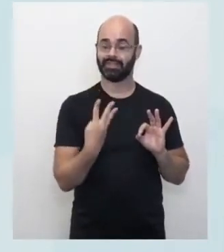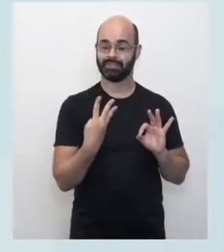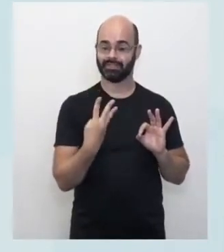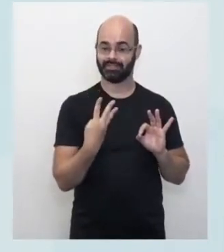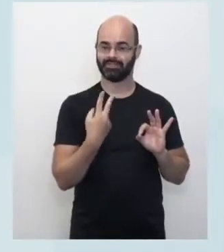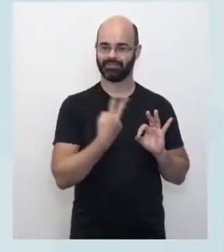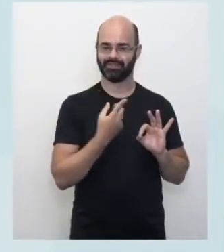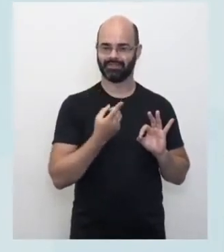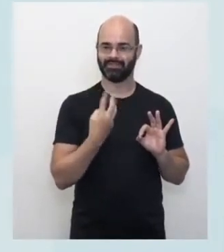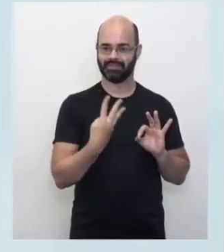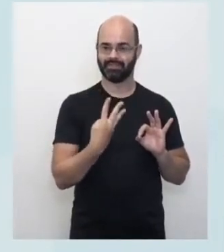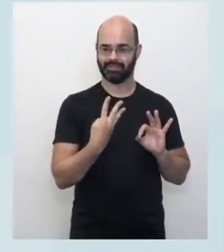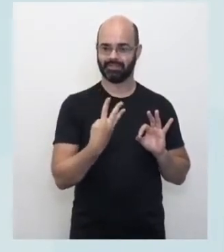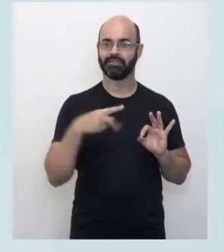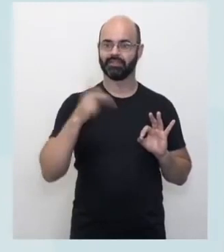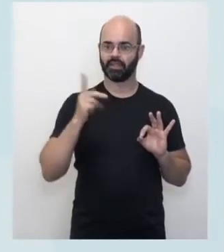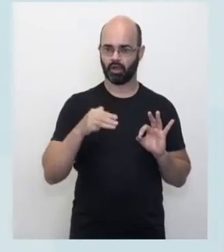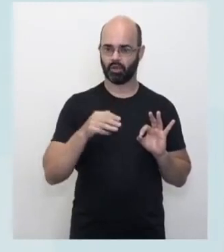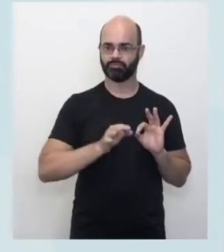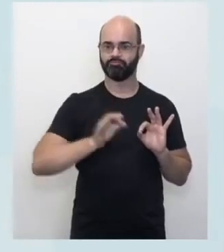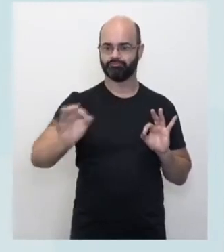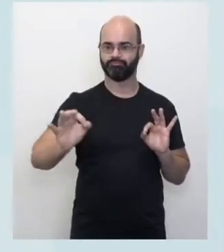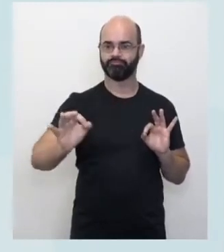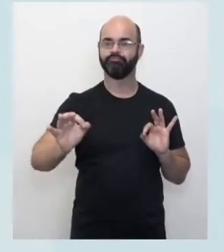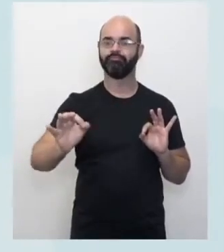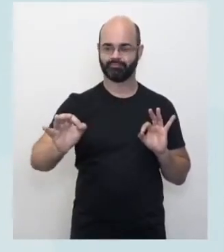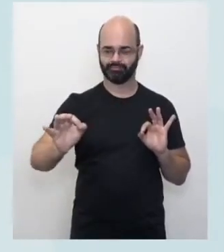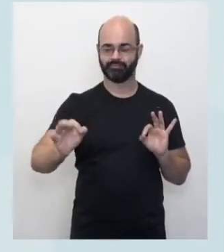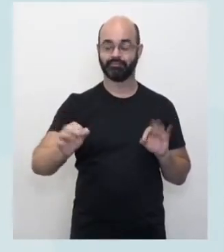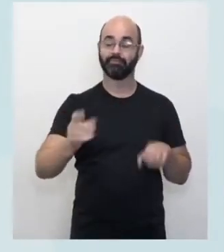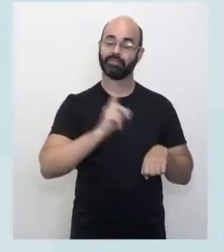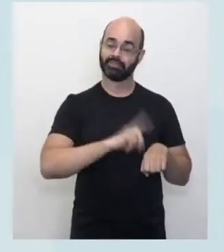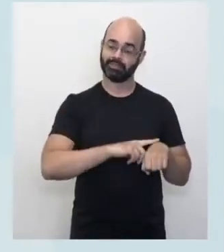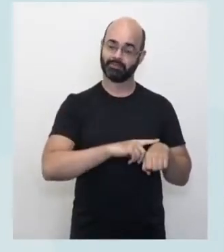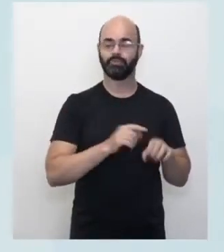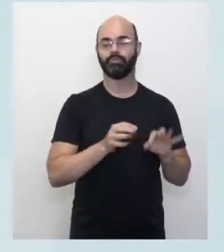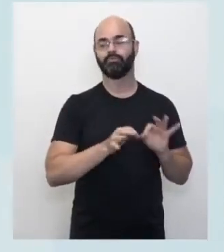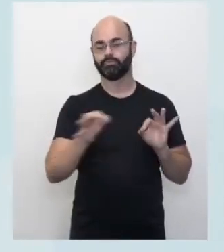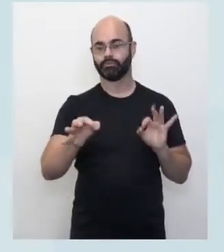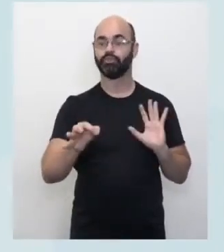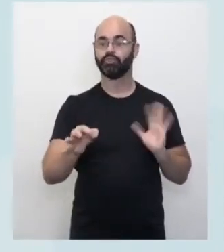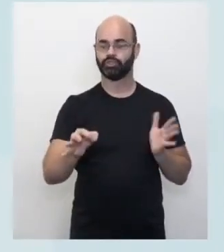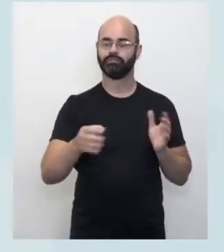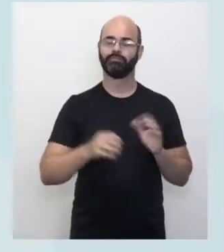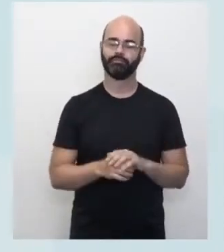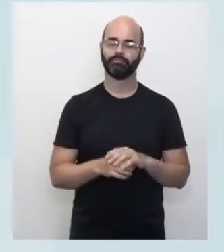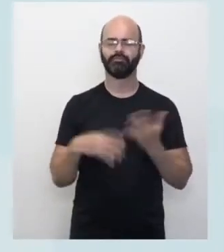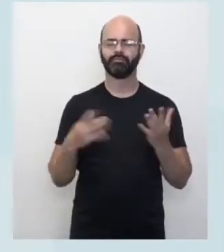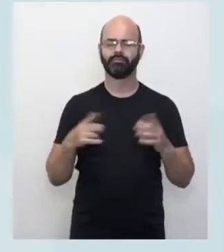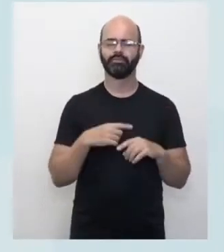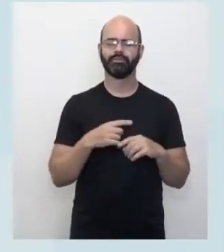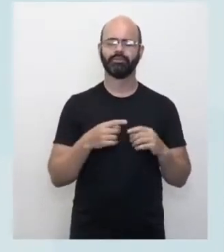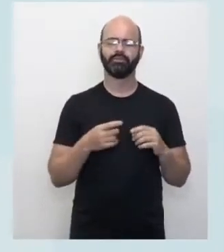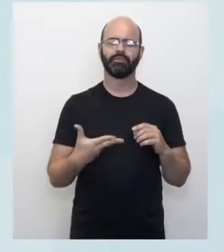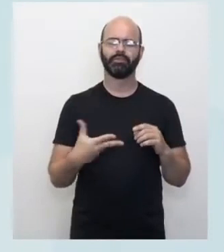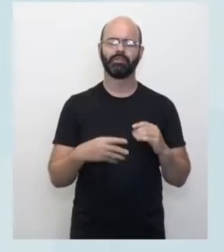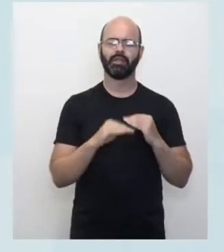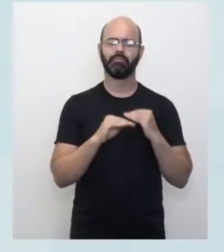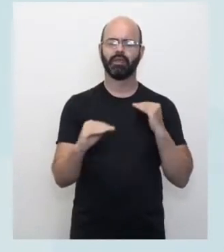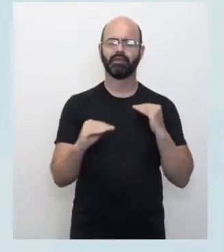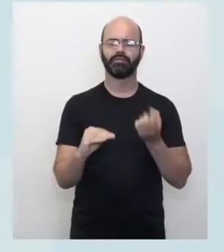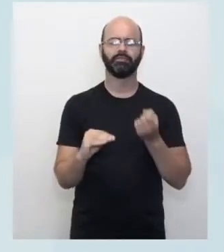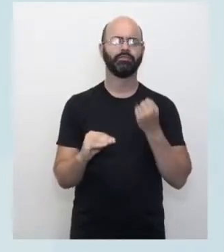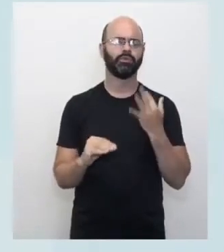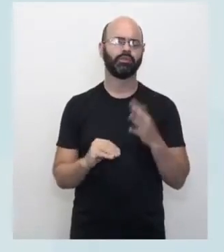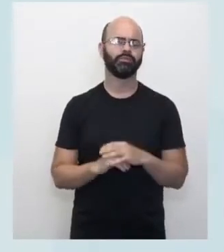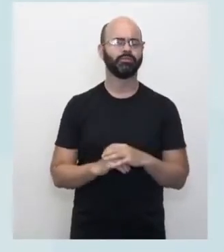é a distância percorrida. Tem o tempo e tem a distância. Legal. Calcule a velocidade média de Ricardo nessa viagem. Então, se